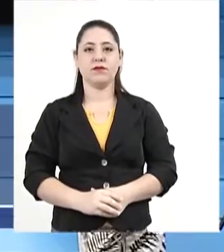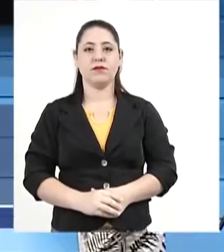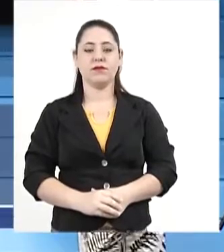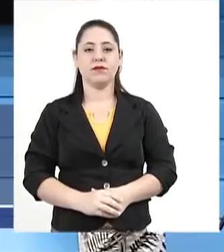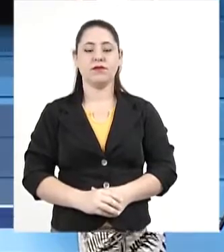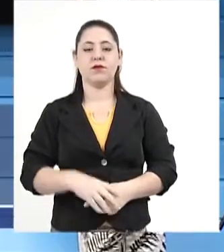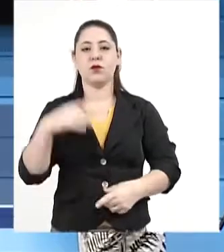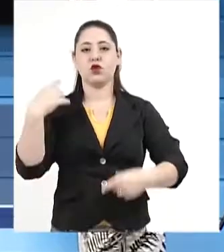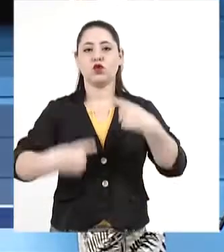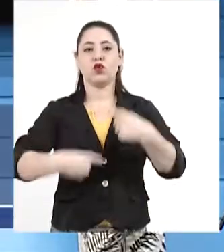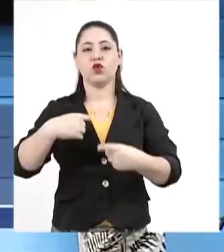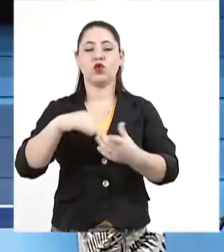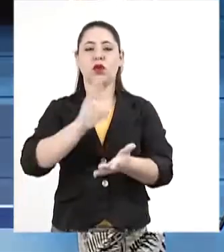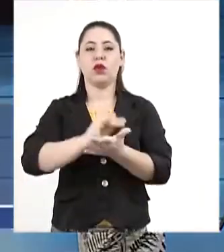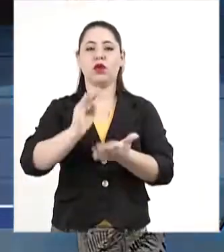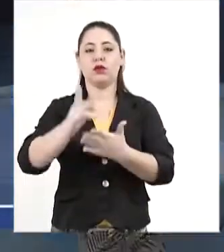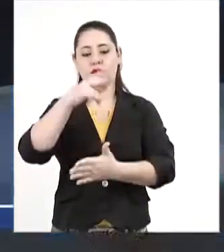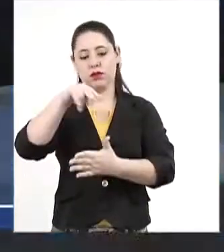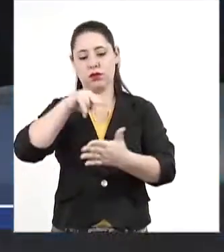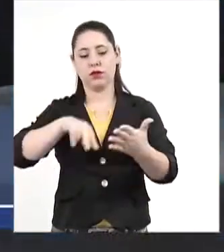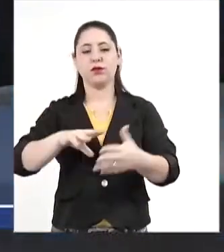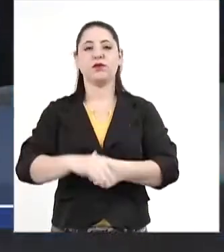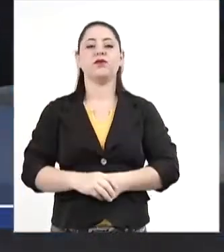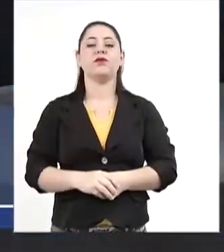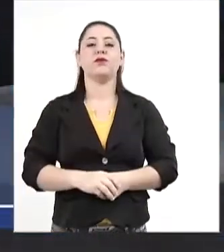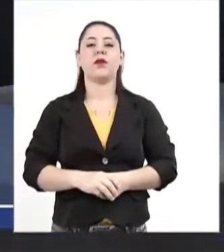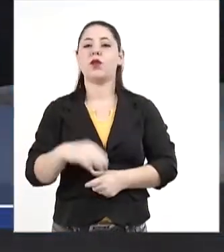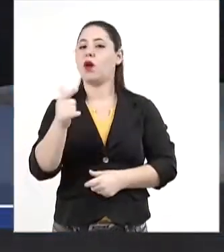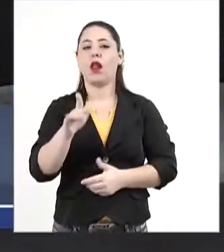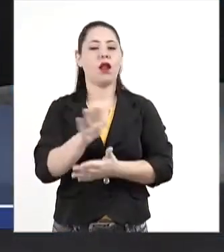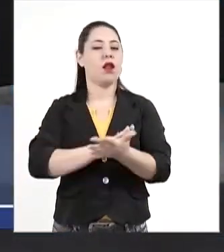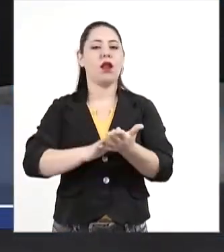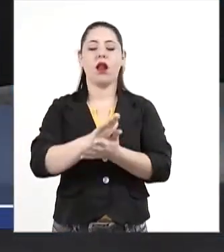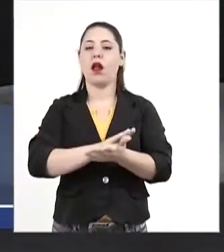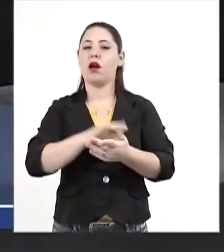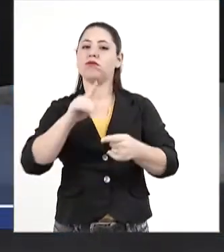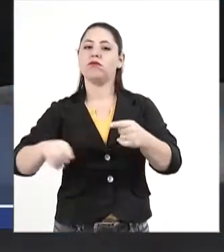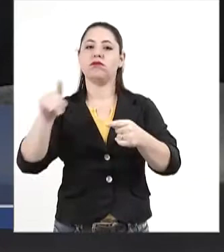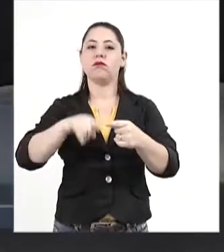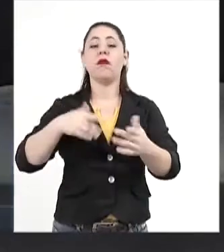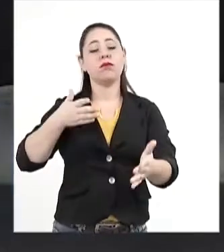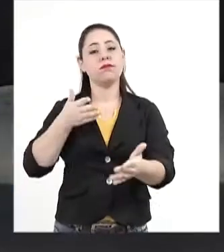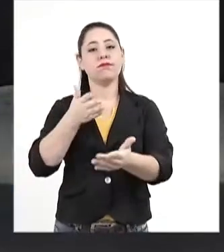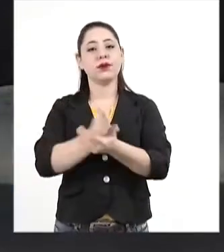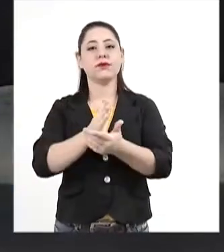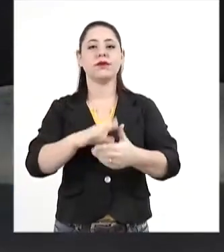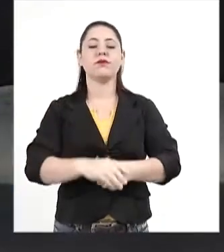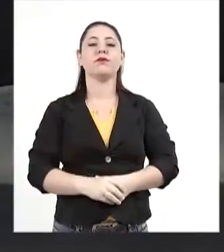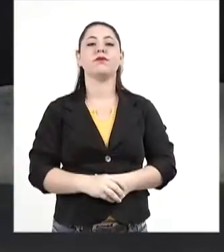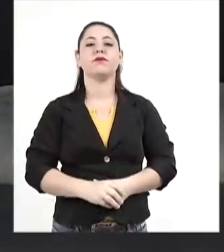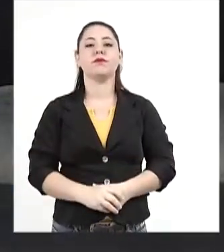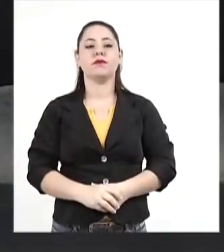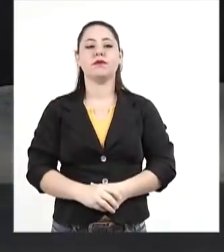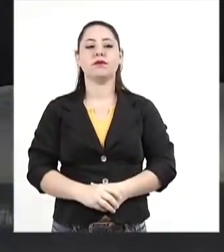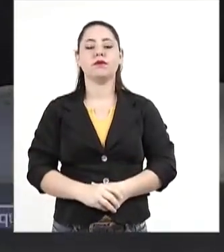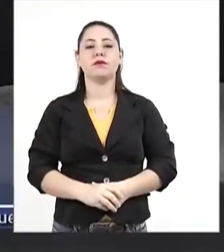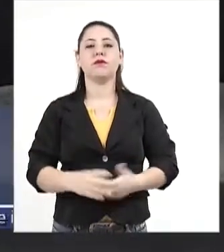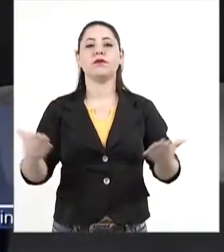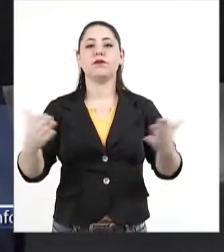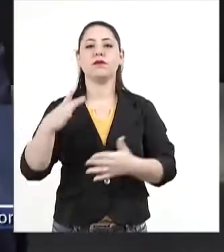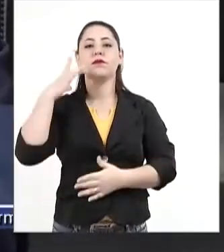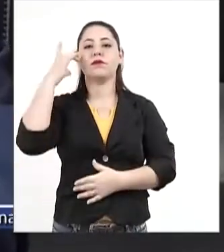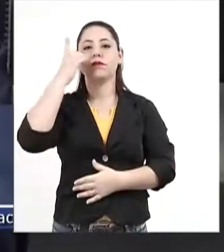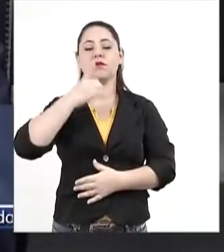Em discussão, a ata que acaba de ser lida. Não havendo quem queira impugná-la, dou-a por aprovada. Com a palavra,